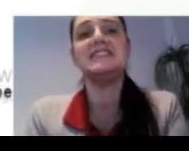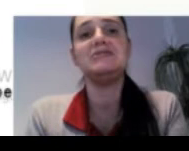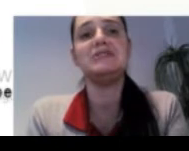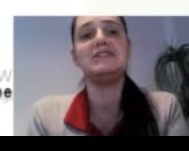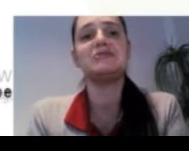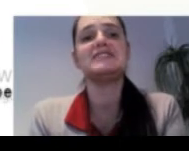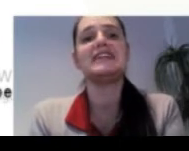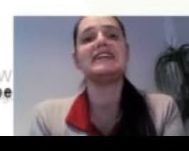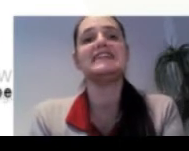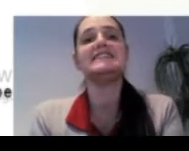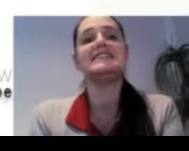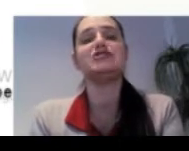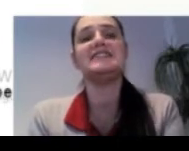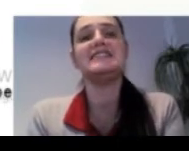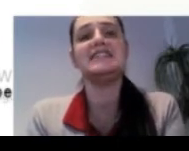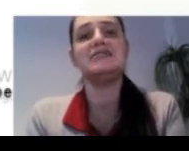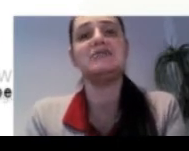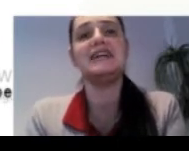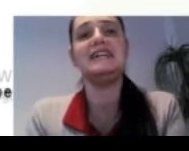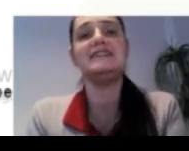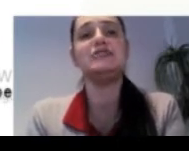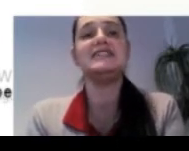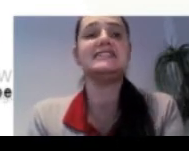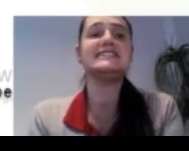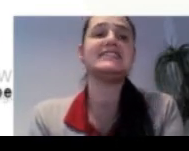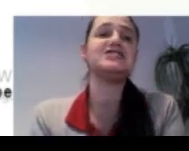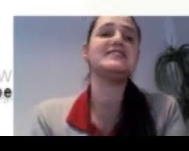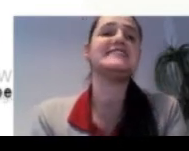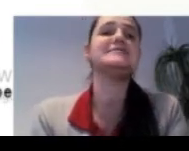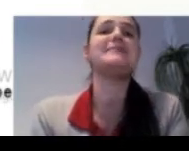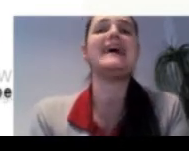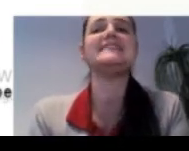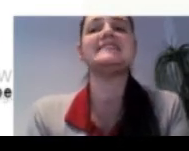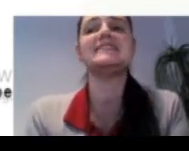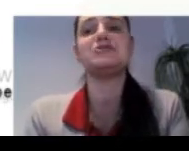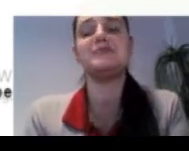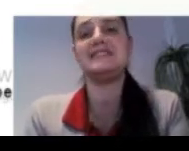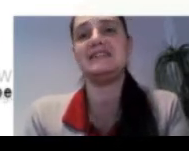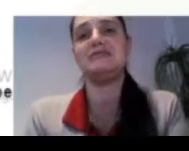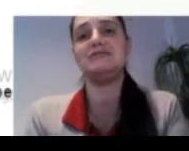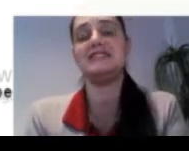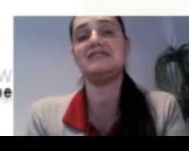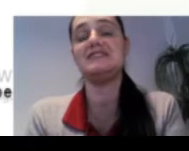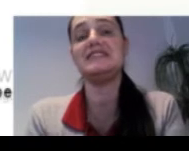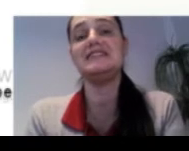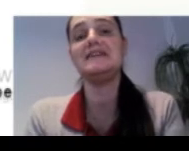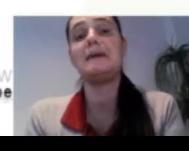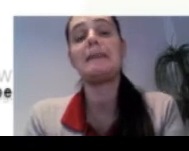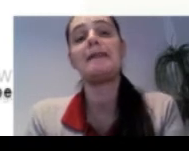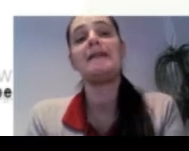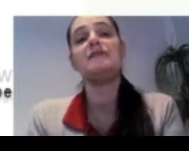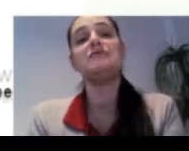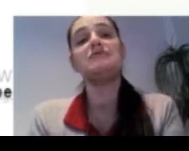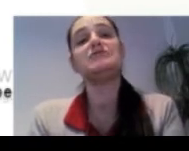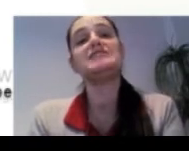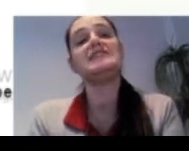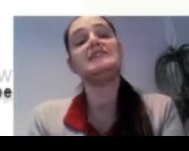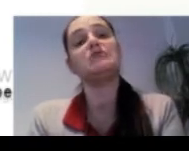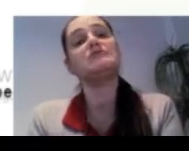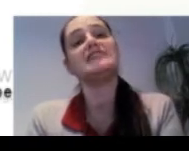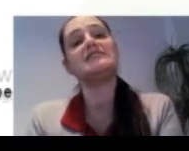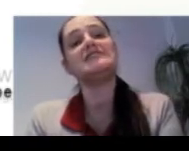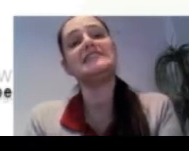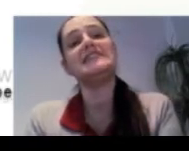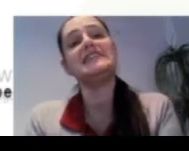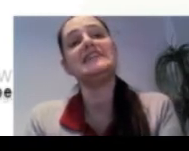multiplicar sozinho, ele não consegue crescer sozinho. Todas as atividades básicas que uma célula consegue fazer, o vírus